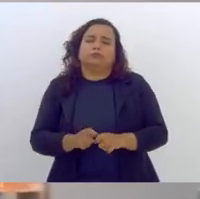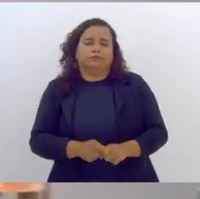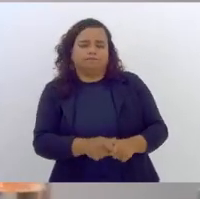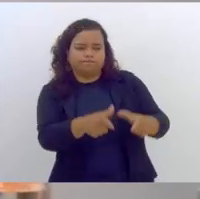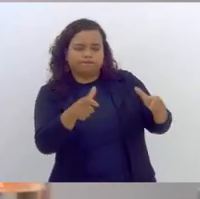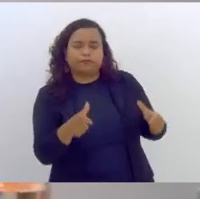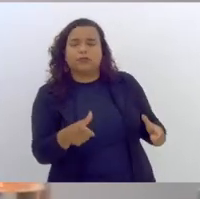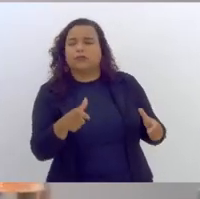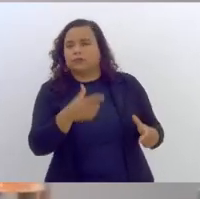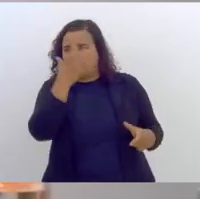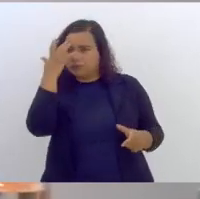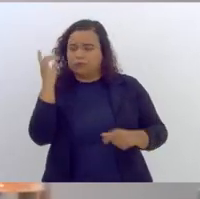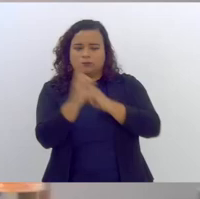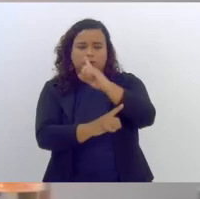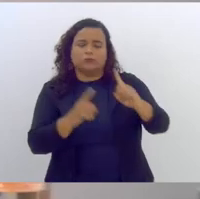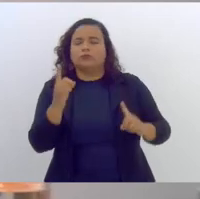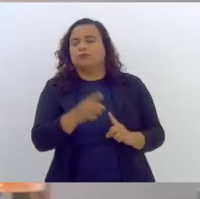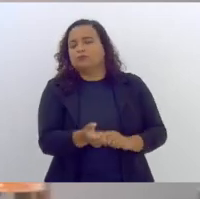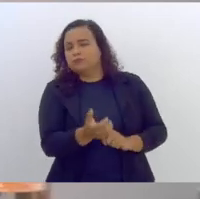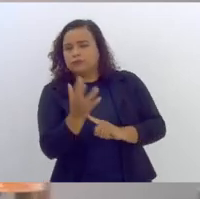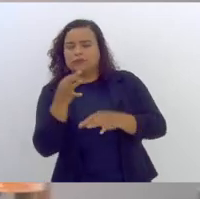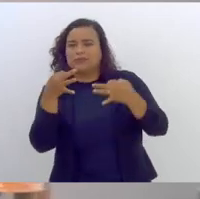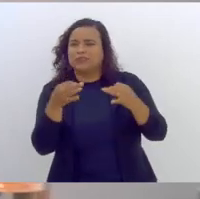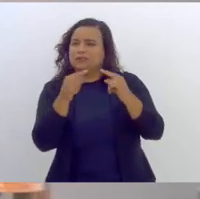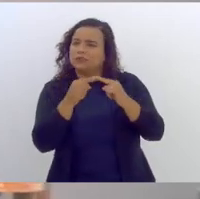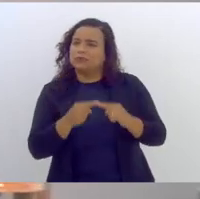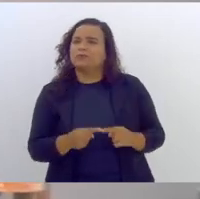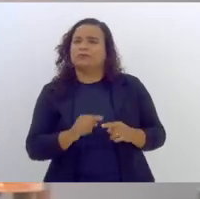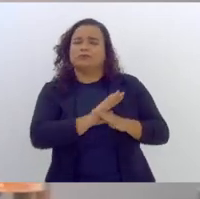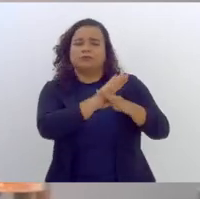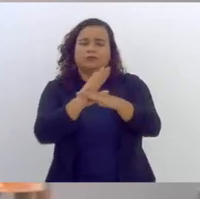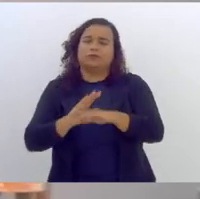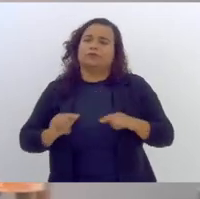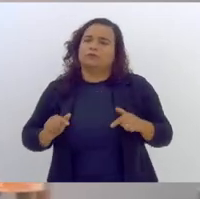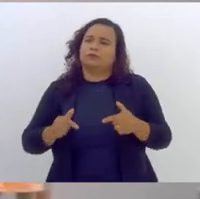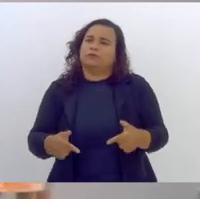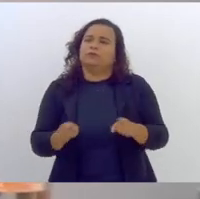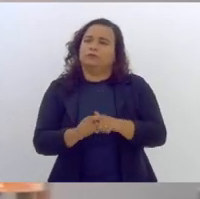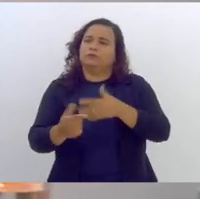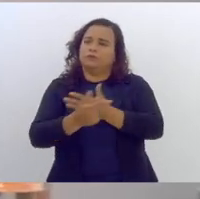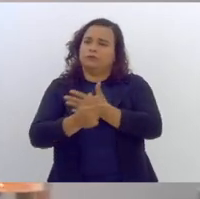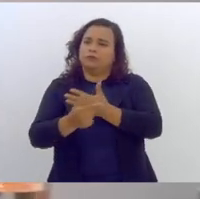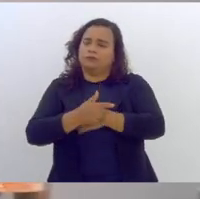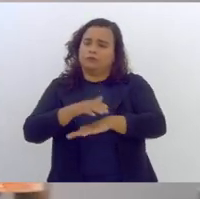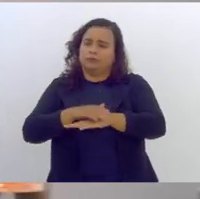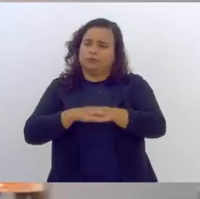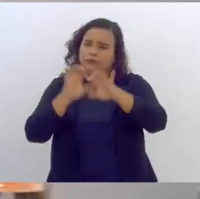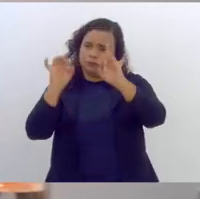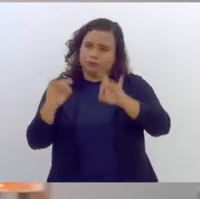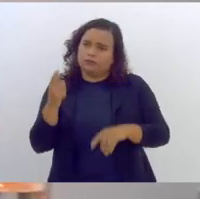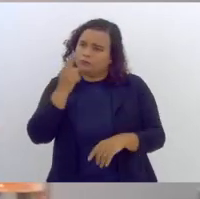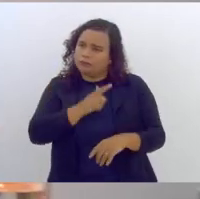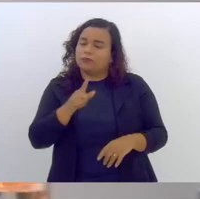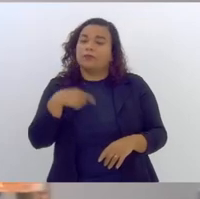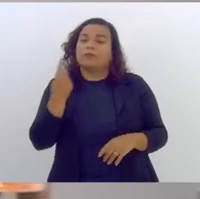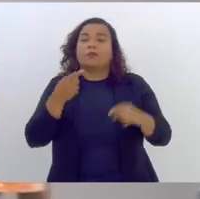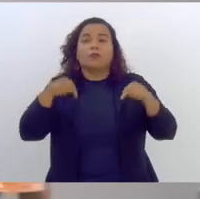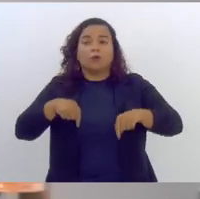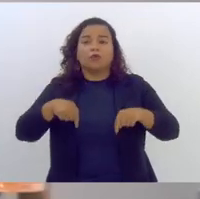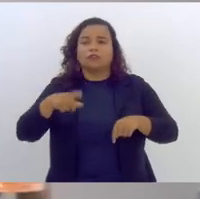com os recursos humanos necessários para que possa atuar e fazer o seu papel hoje a gente tem aí